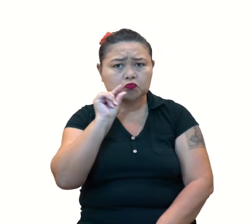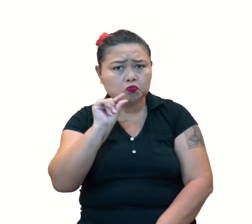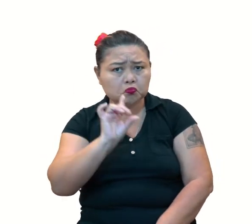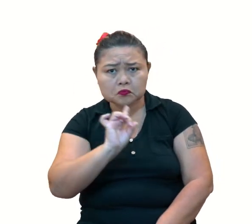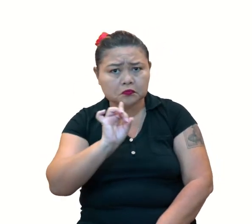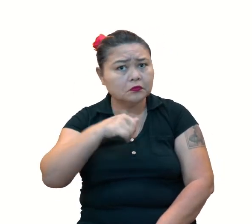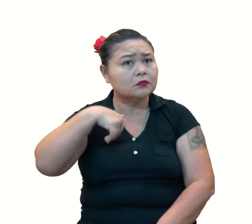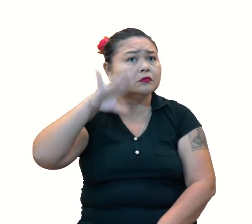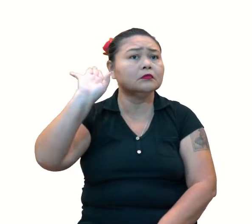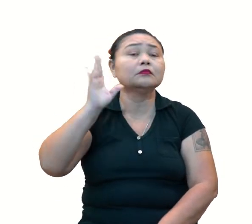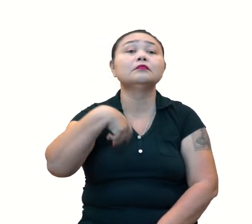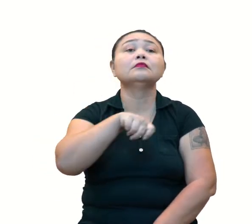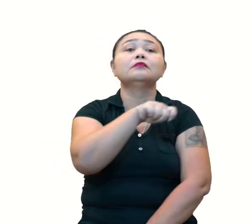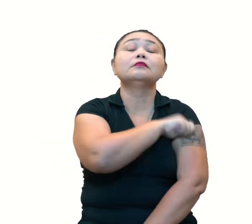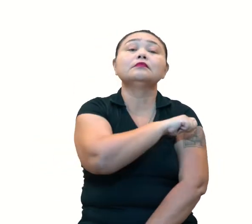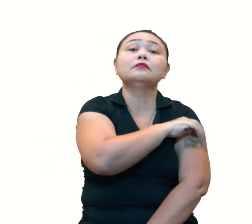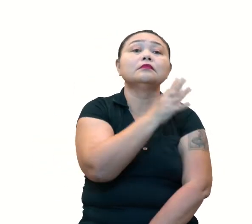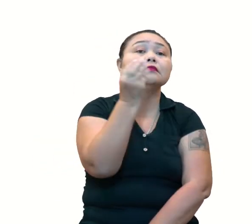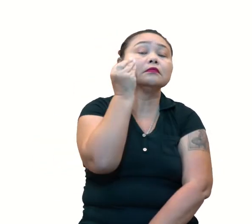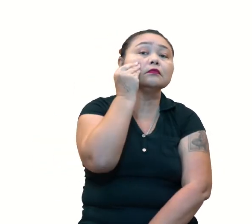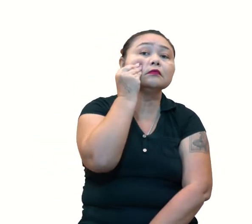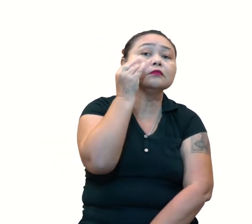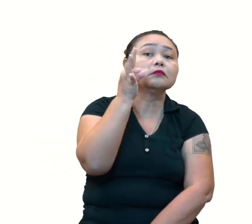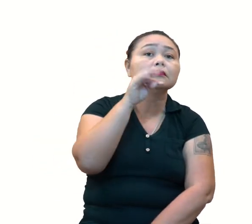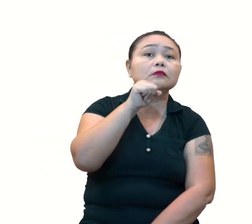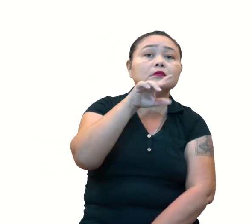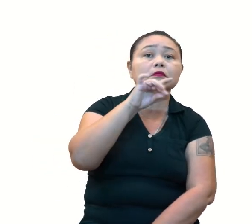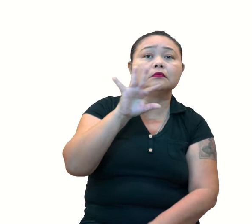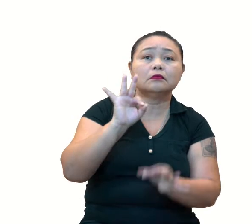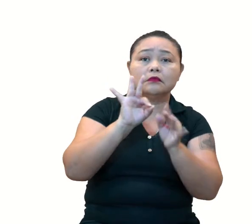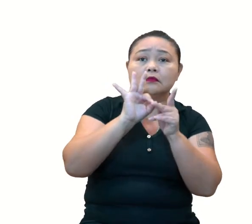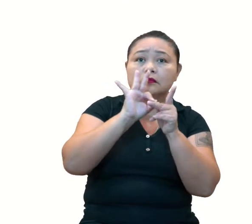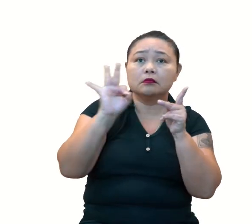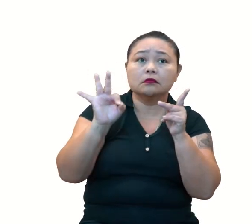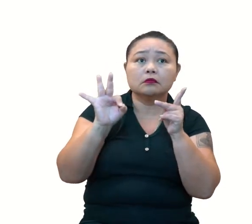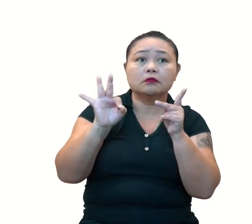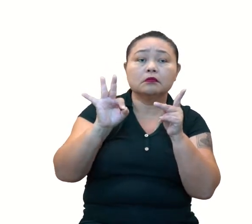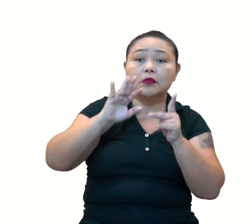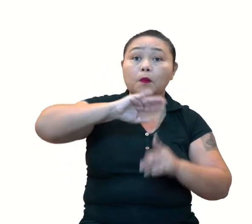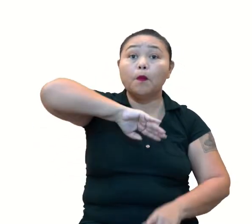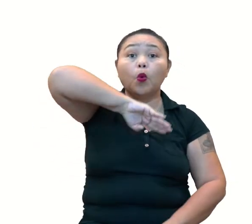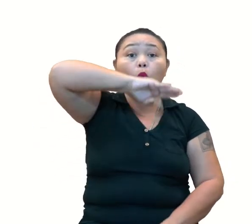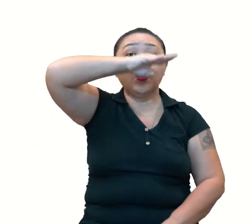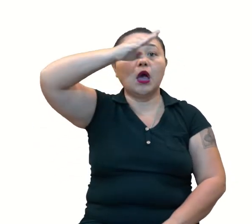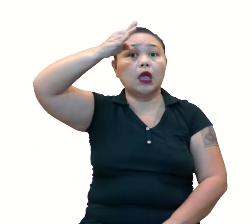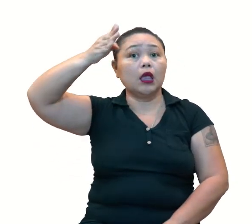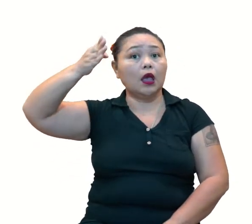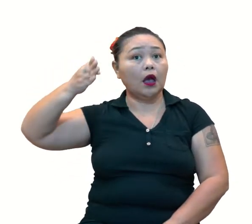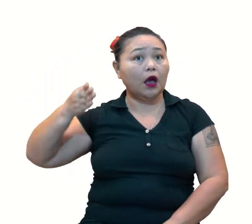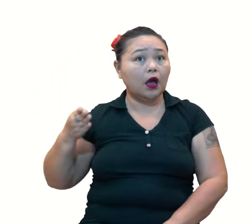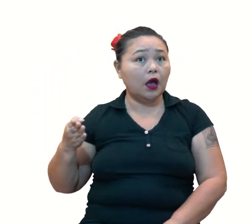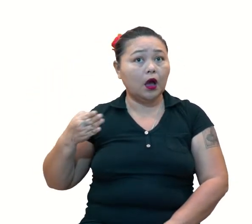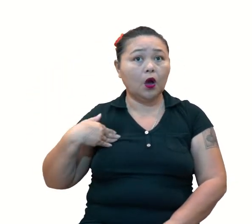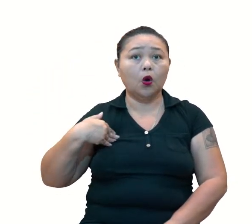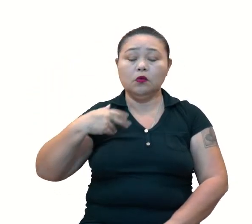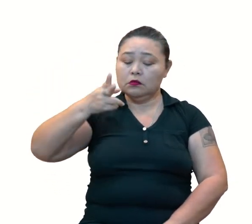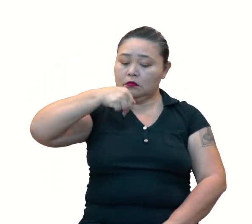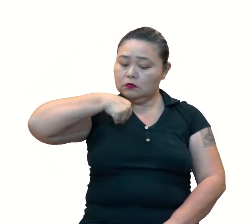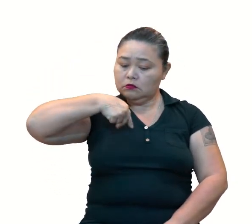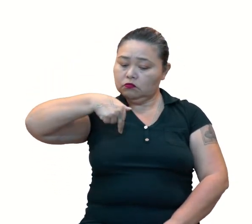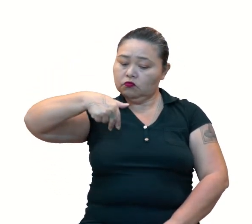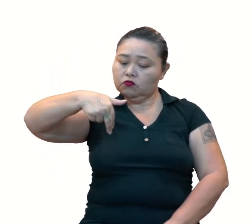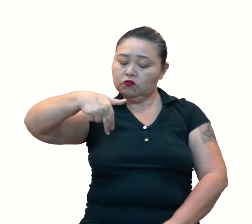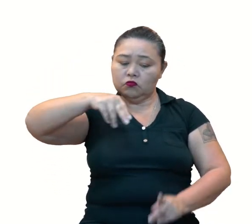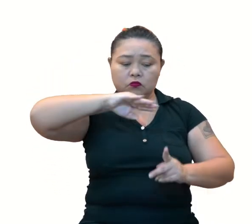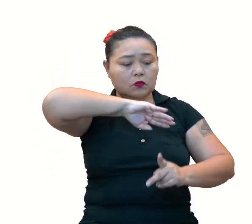Um aluno foi testar o seu teodolito medindo a altura de uma montanha. Ele se posicionou a uma distância